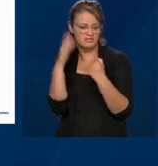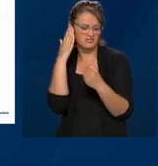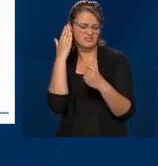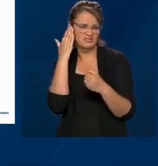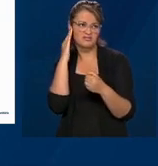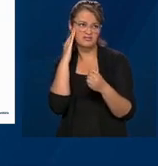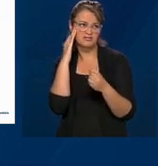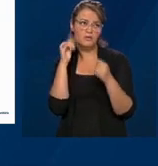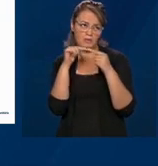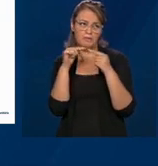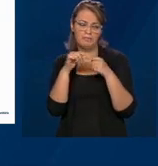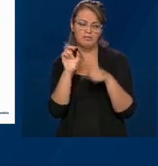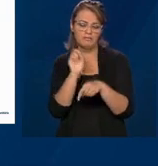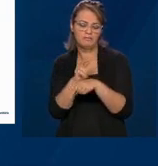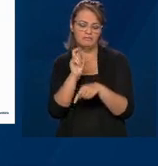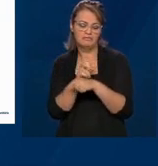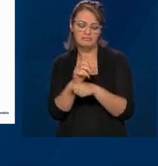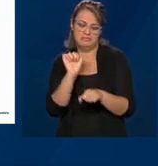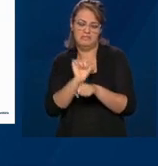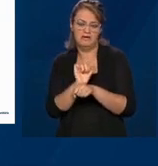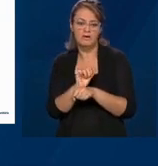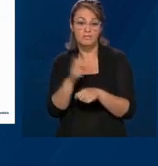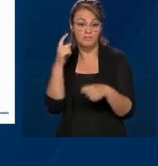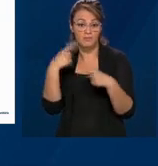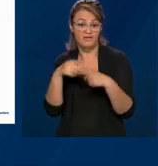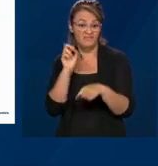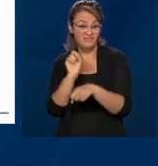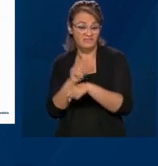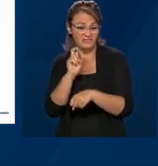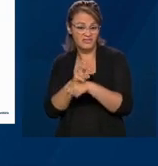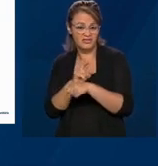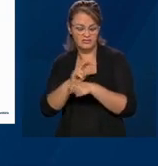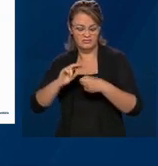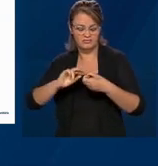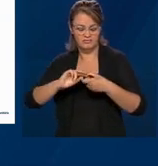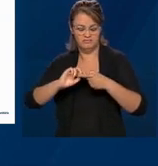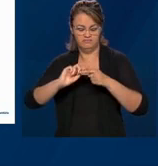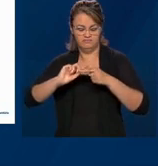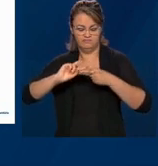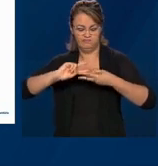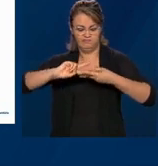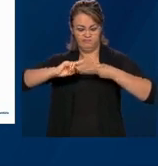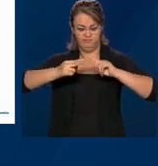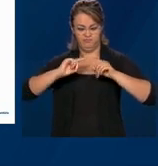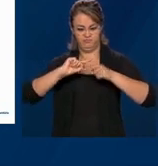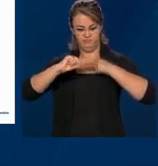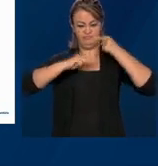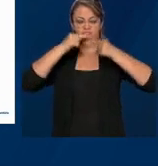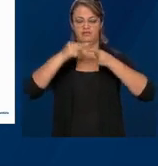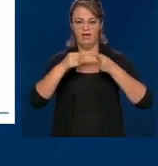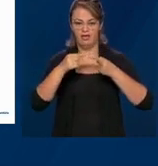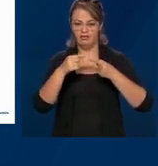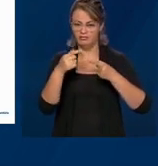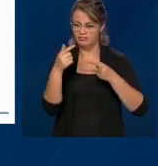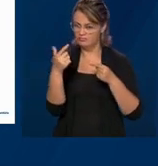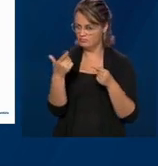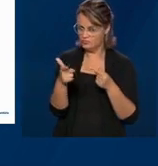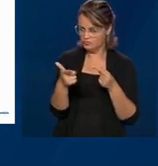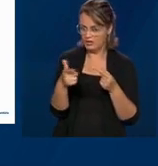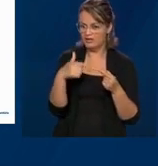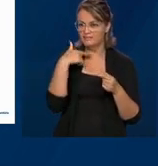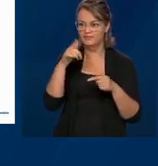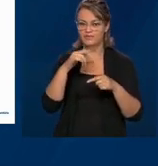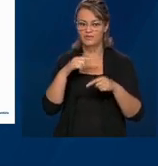inativado, já que o vírus não tem a capacidade de se replicar, não tem a capacidade de gerar muitas